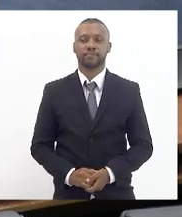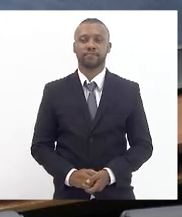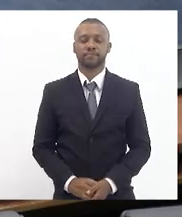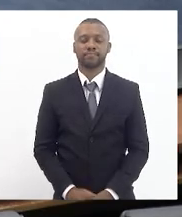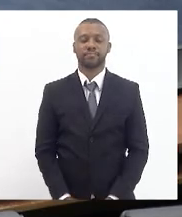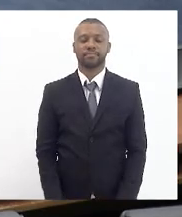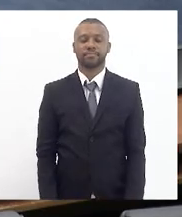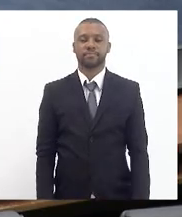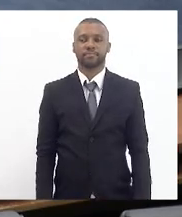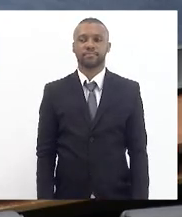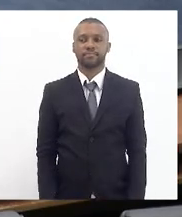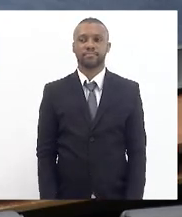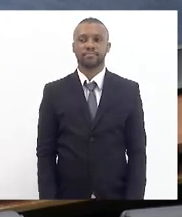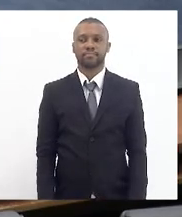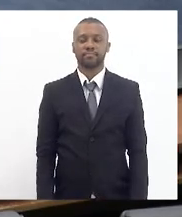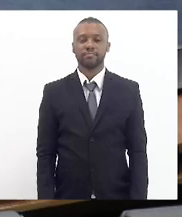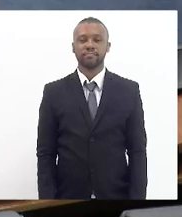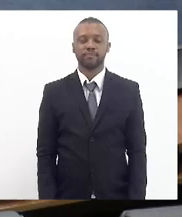a